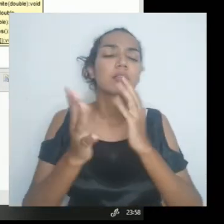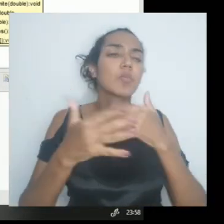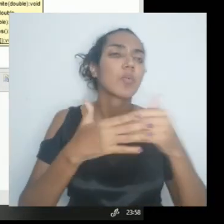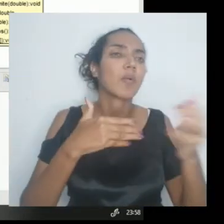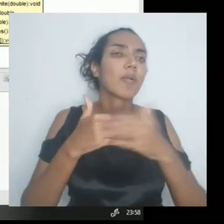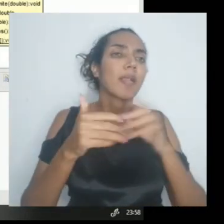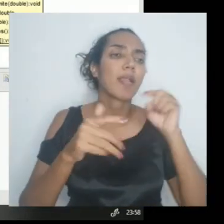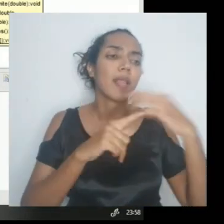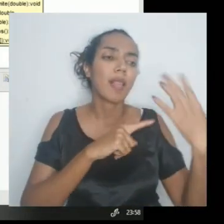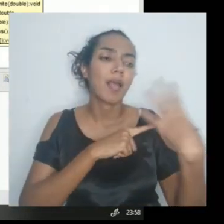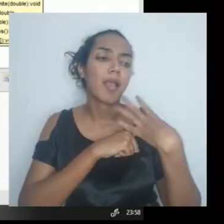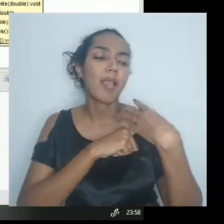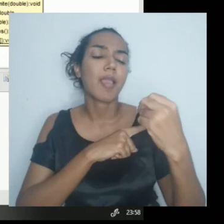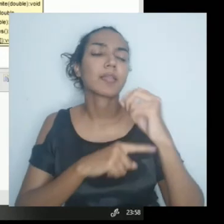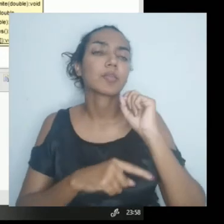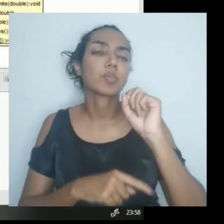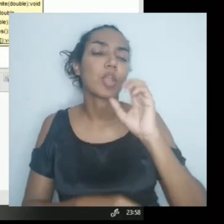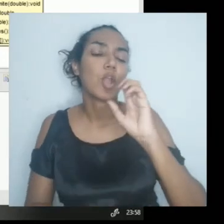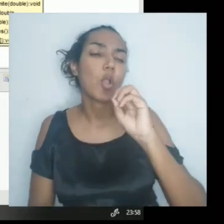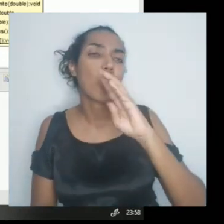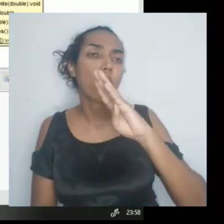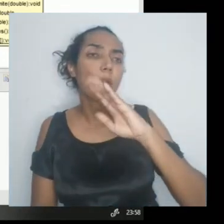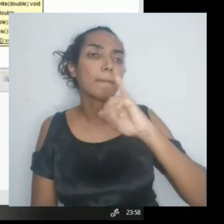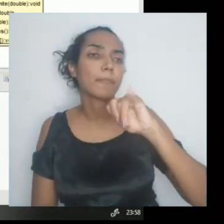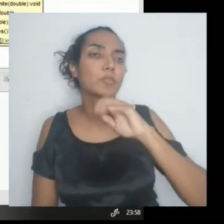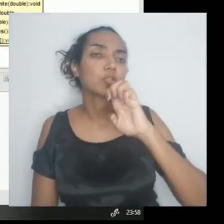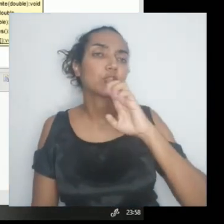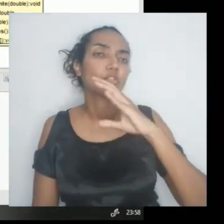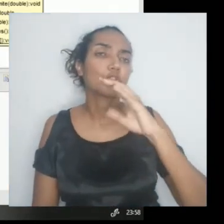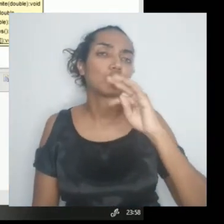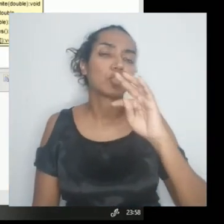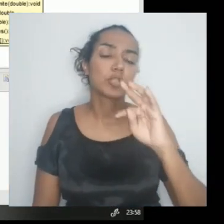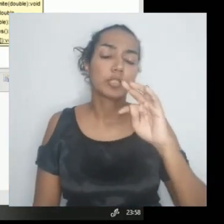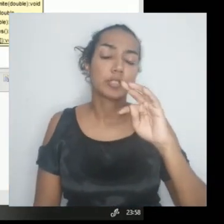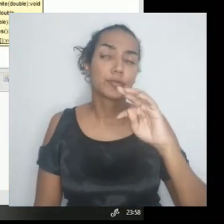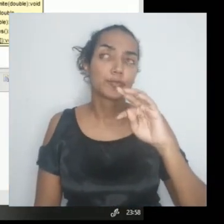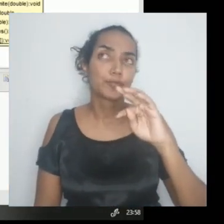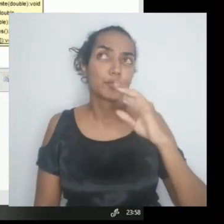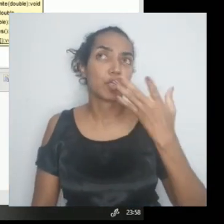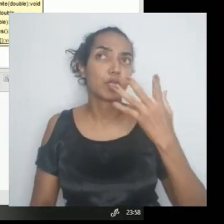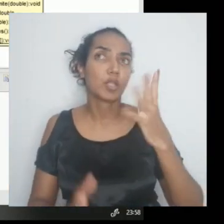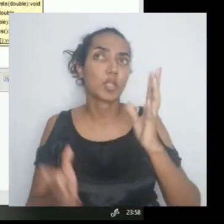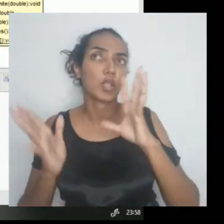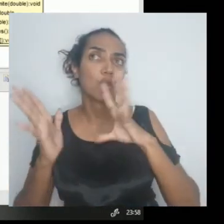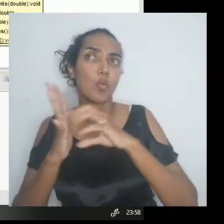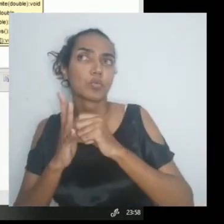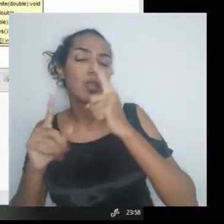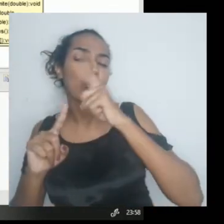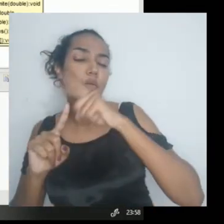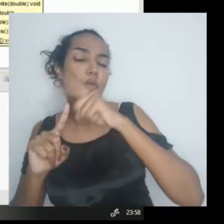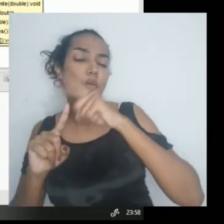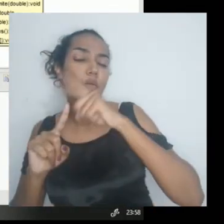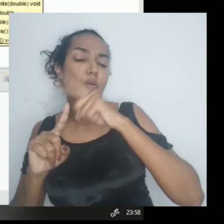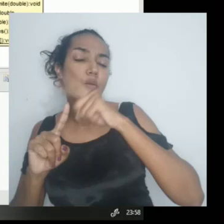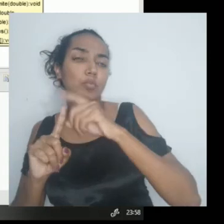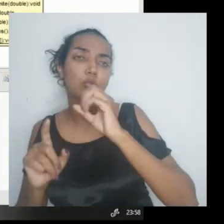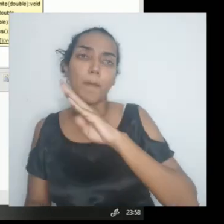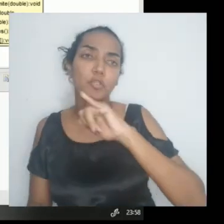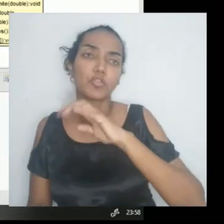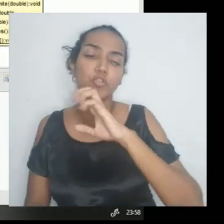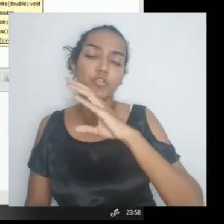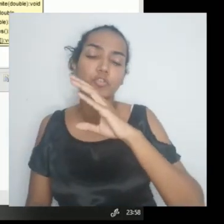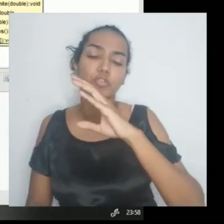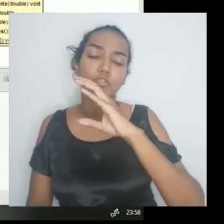Object, automaticamente conta especial também é Object. O que acontece com o método equals? Vocês lembram que a gente já mostrou uma implementação do método